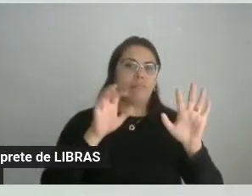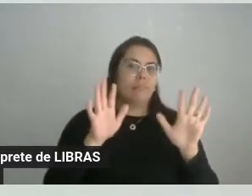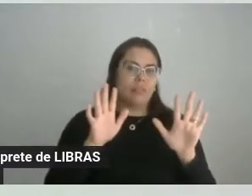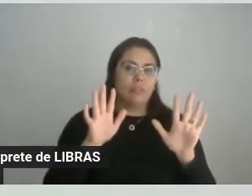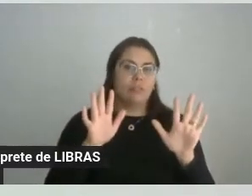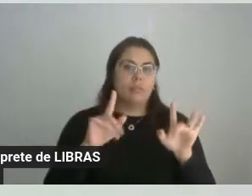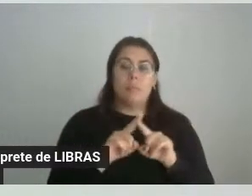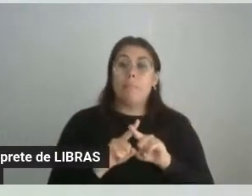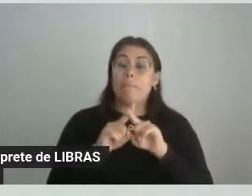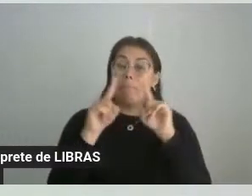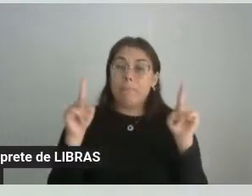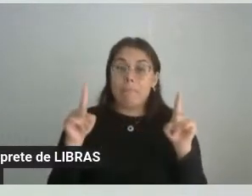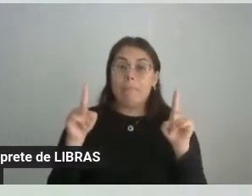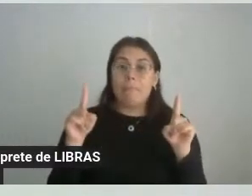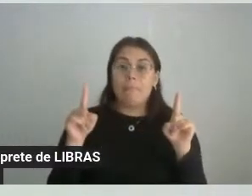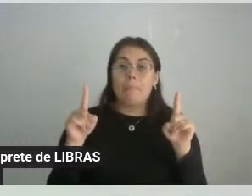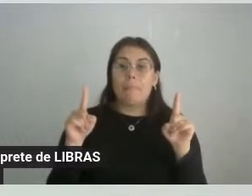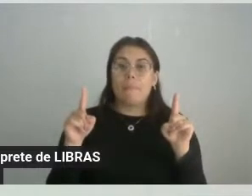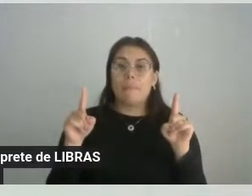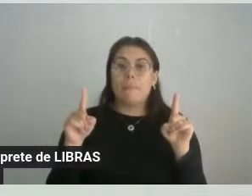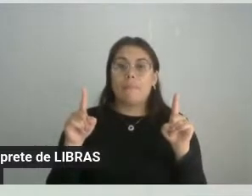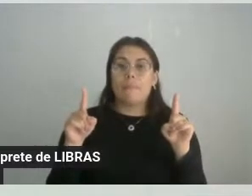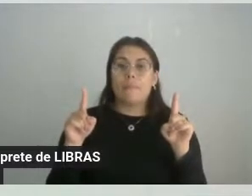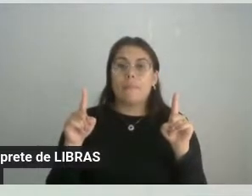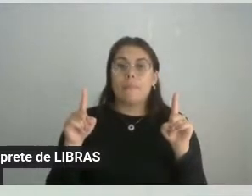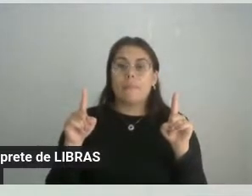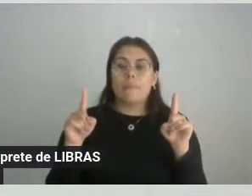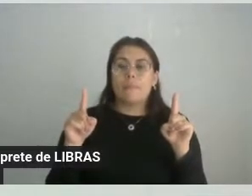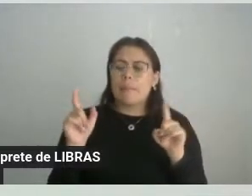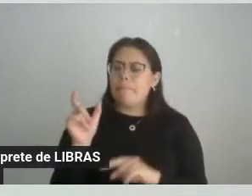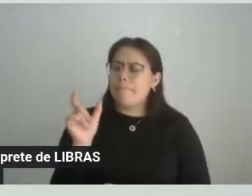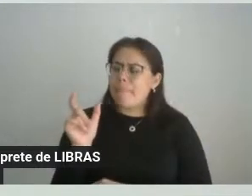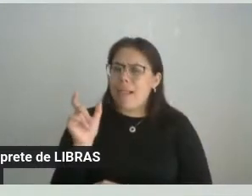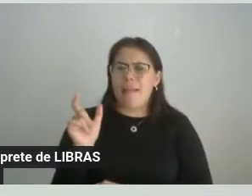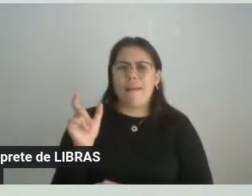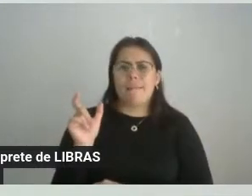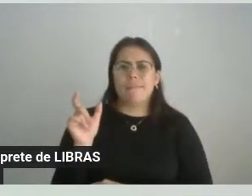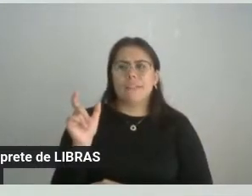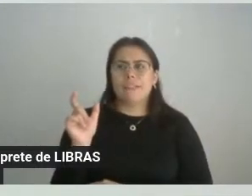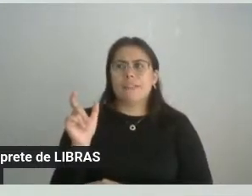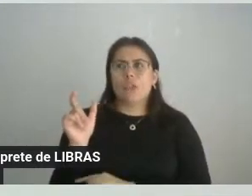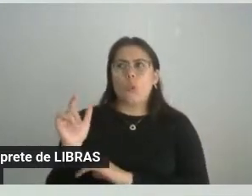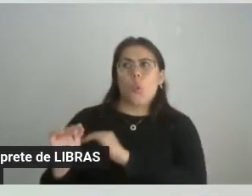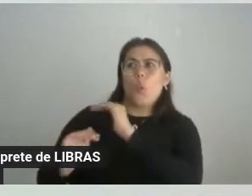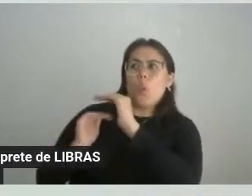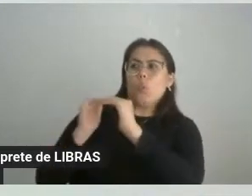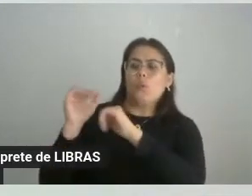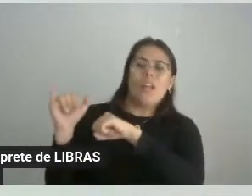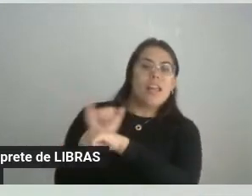mas acho que aqui a palavra é também construir